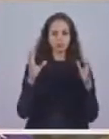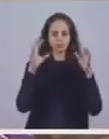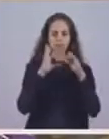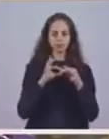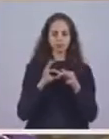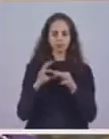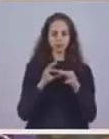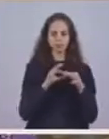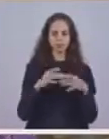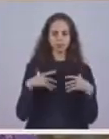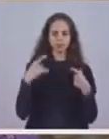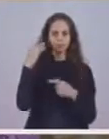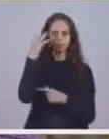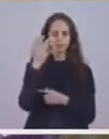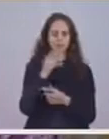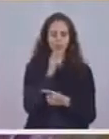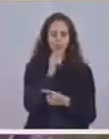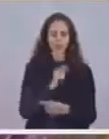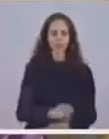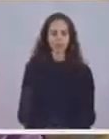do Espírito Santo.